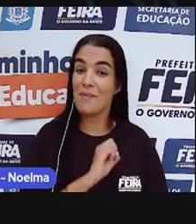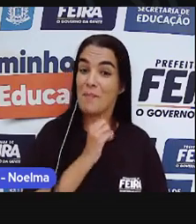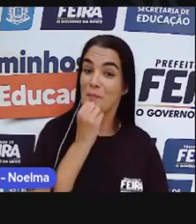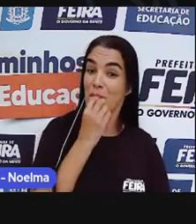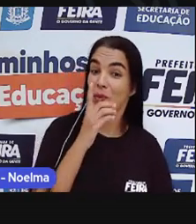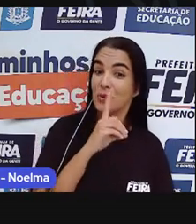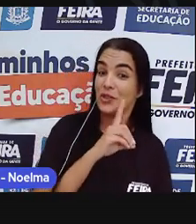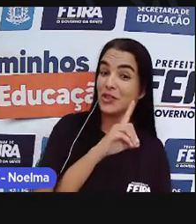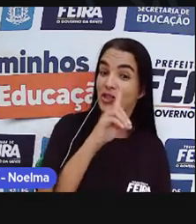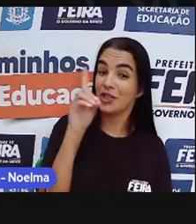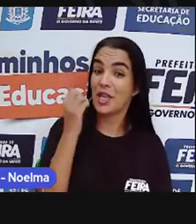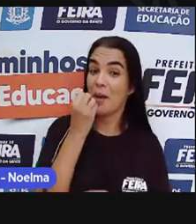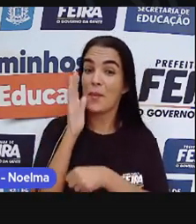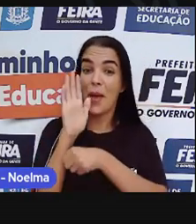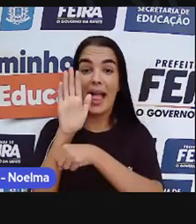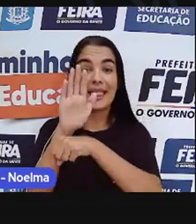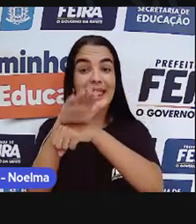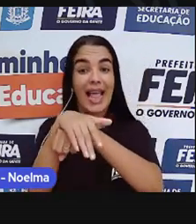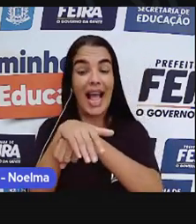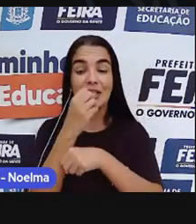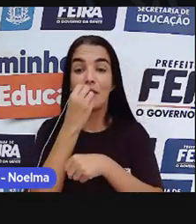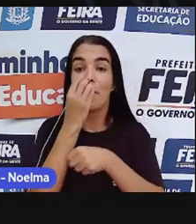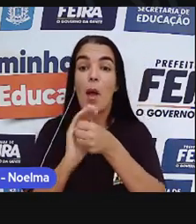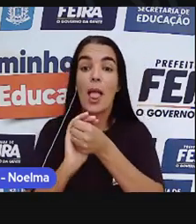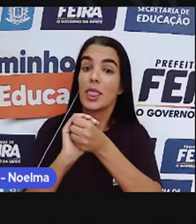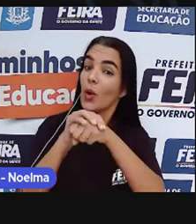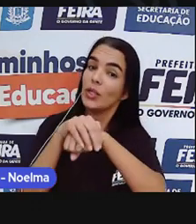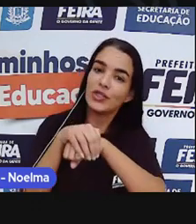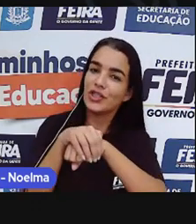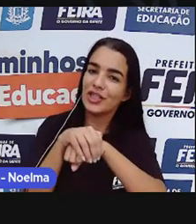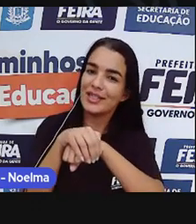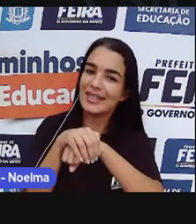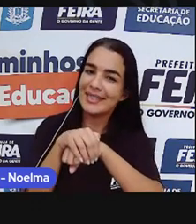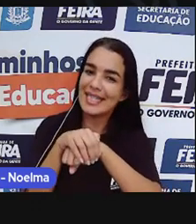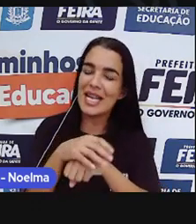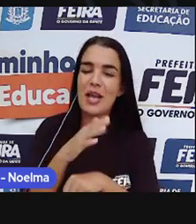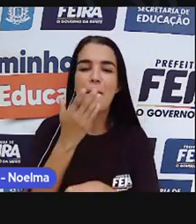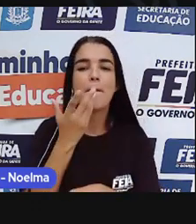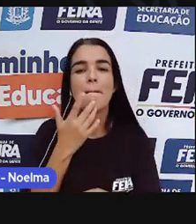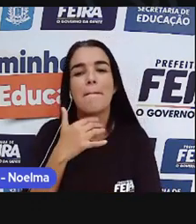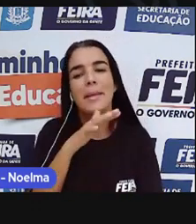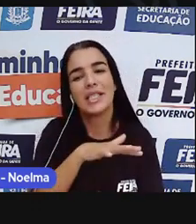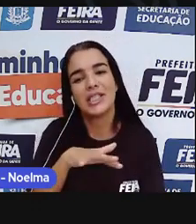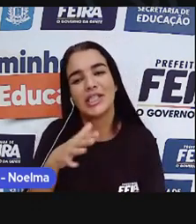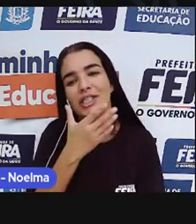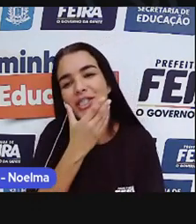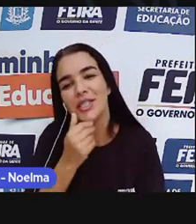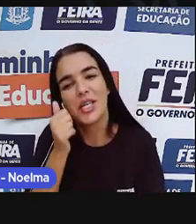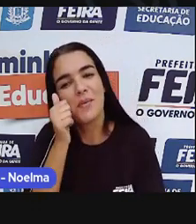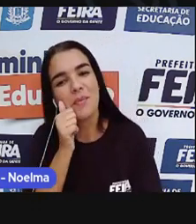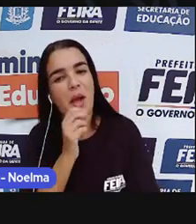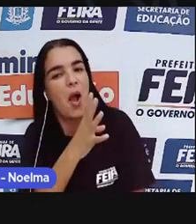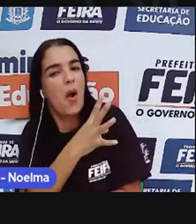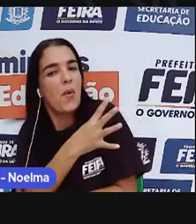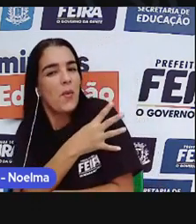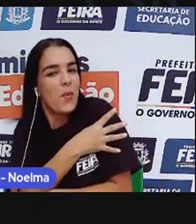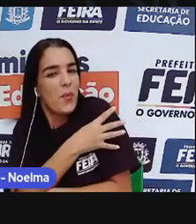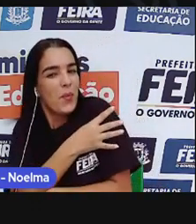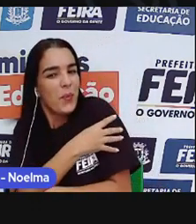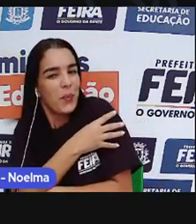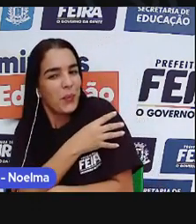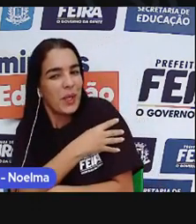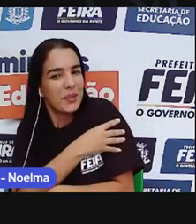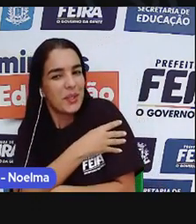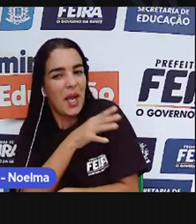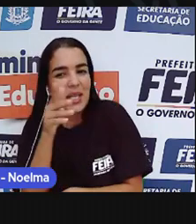Bom dia, boa tarde, boa noite, meus meninos e minhas meninas, meu quarto ano